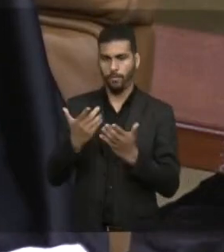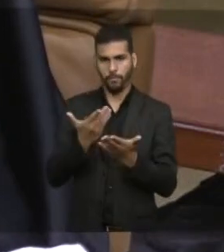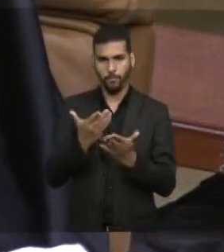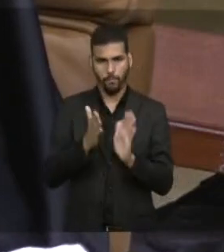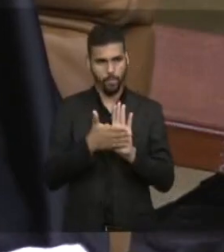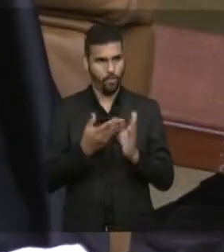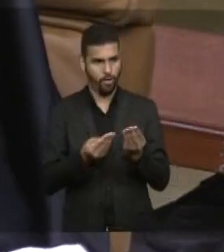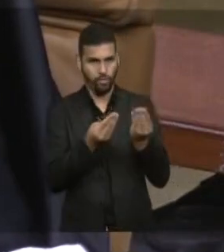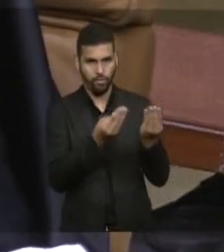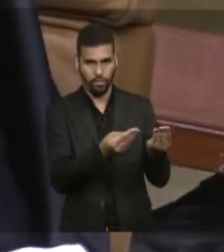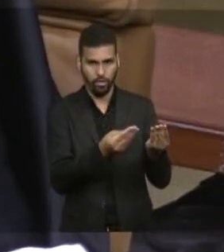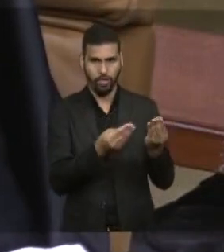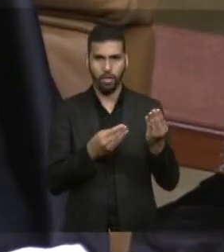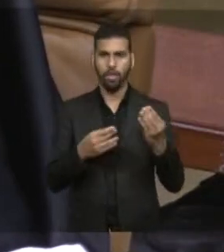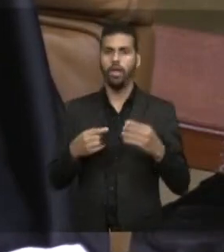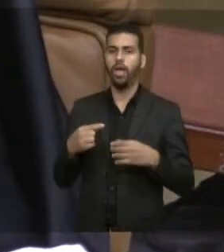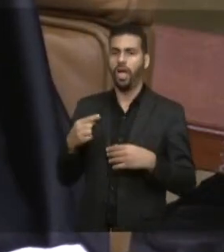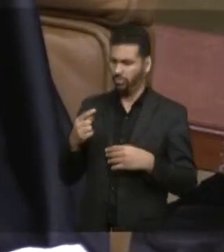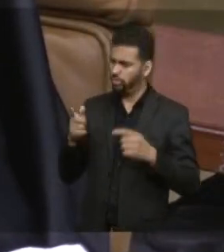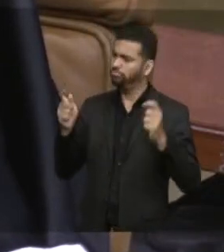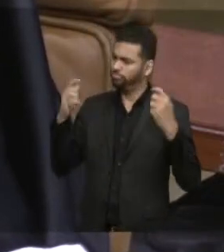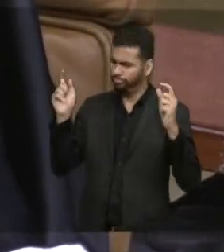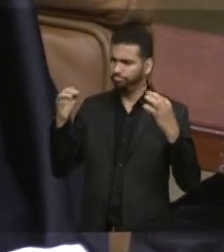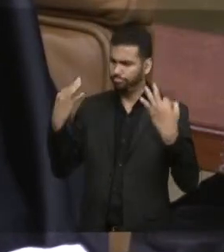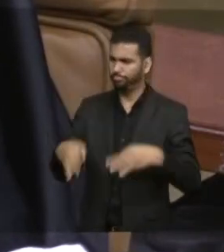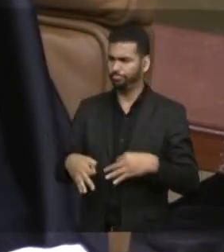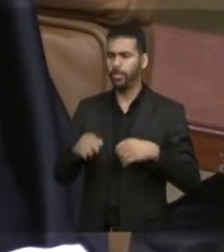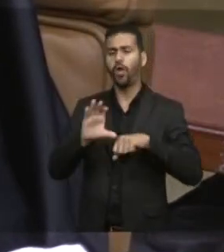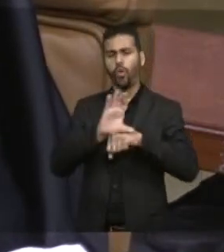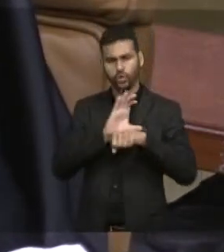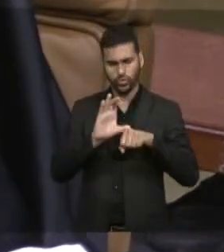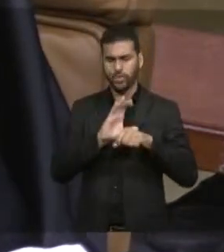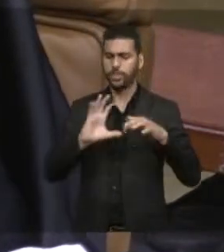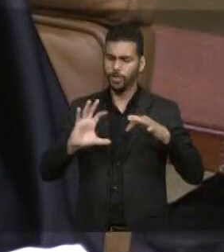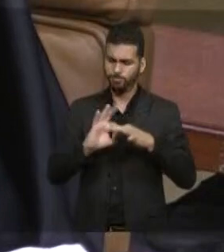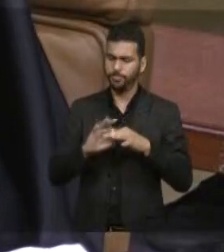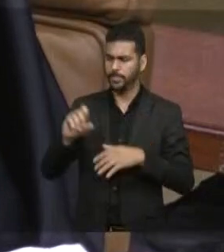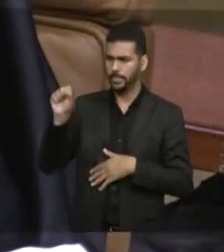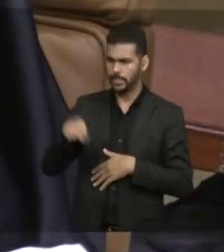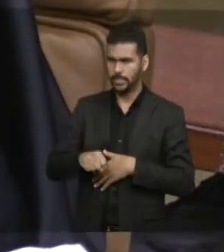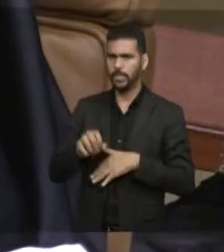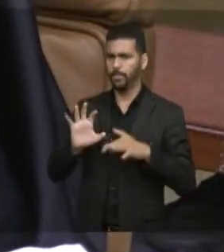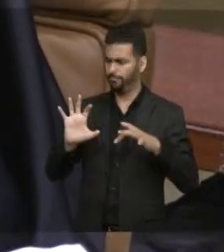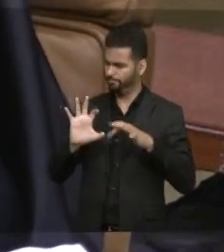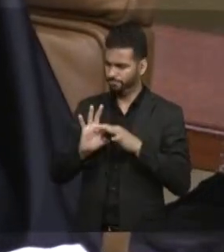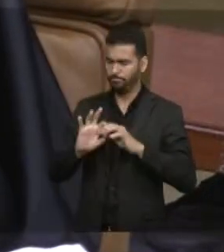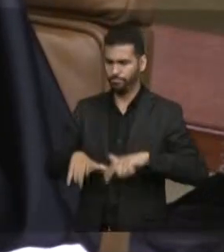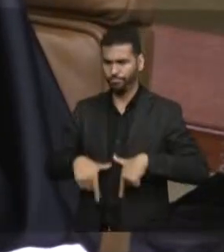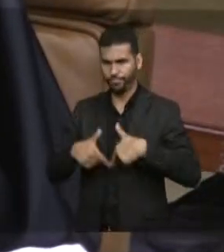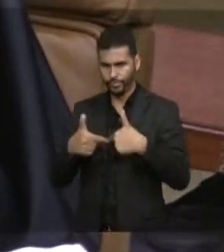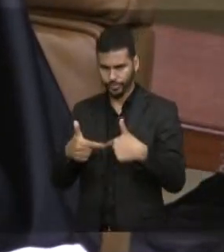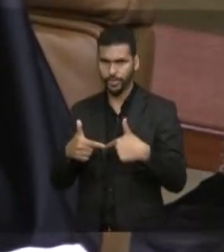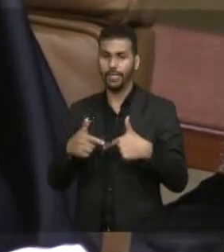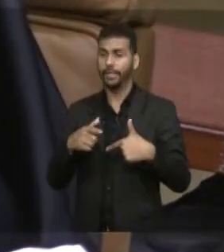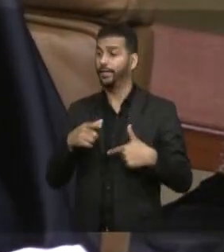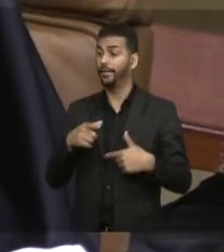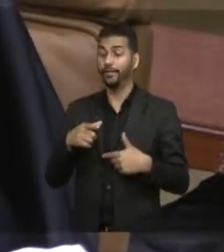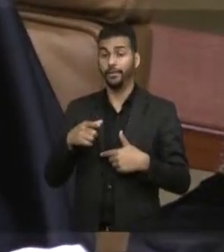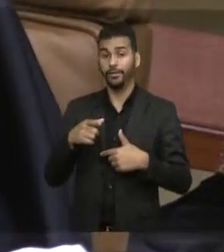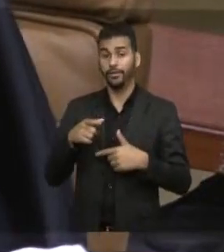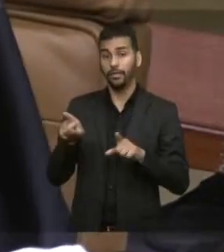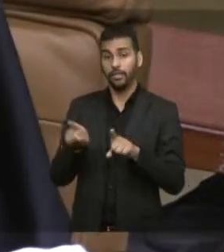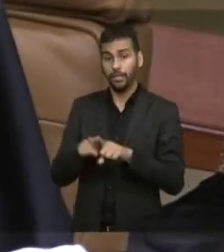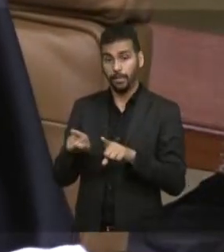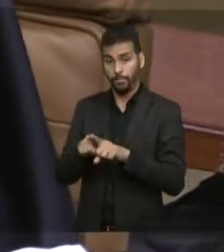a consolidaridade do ato normativo impugnado e defendeu que há conformidade em relação